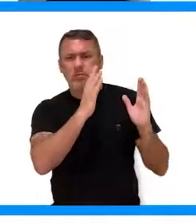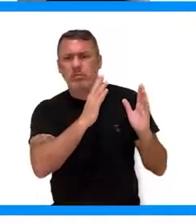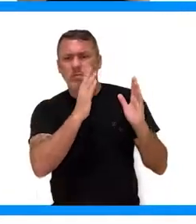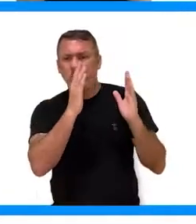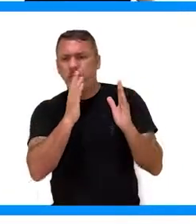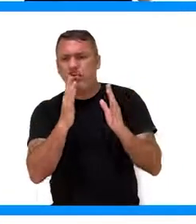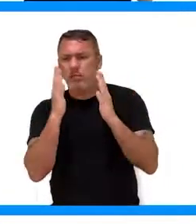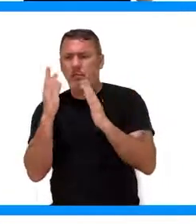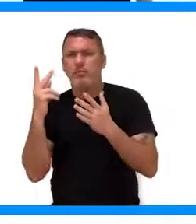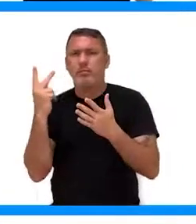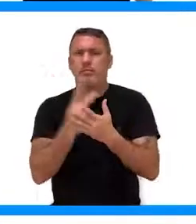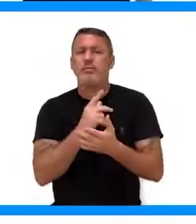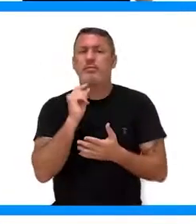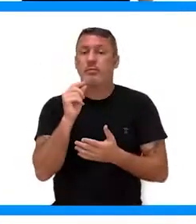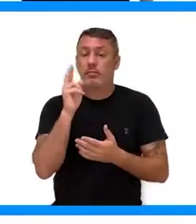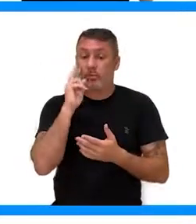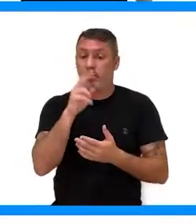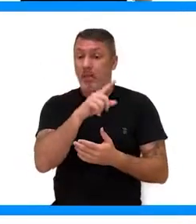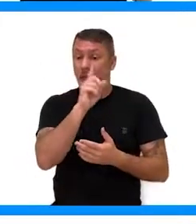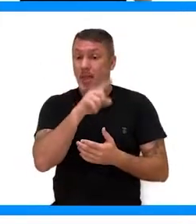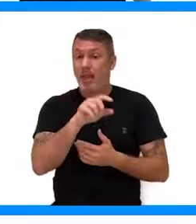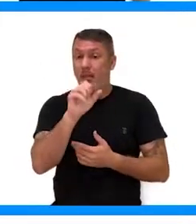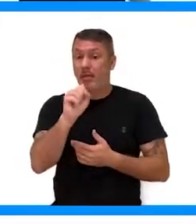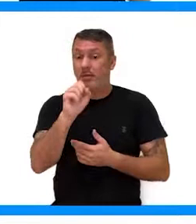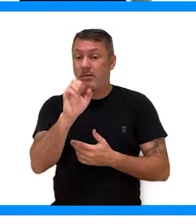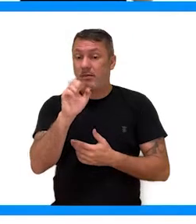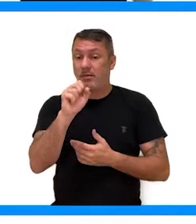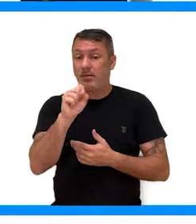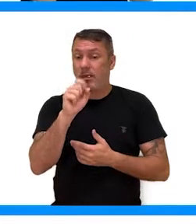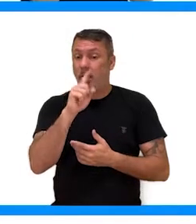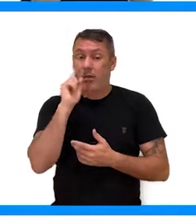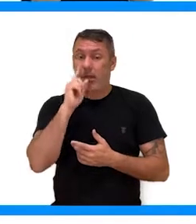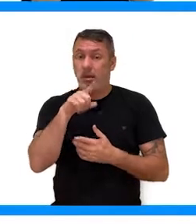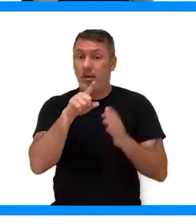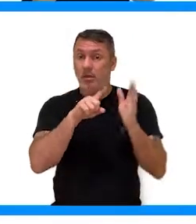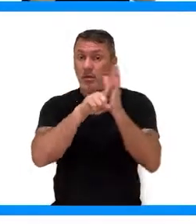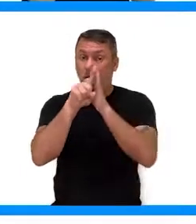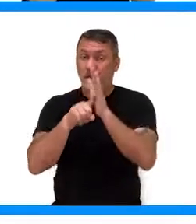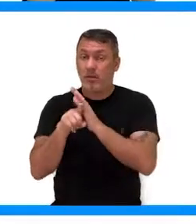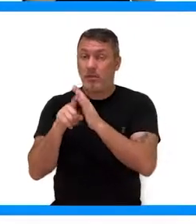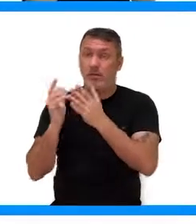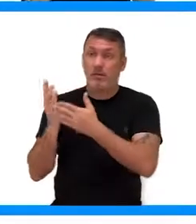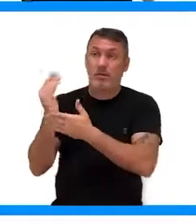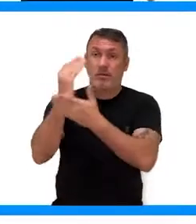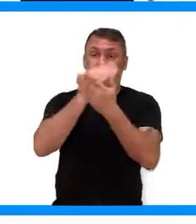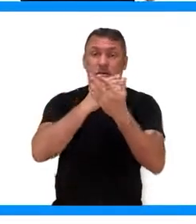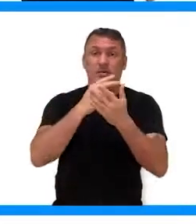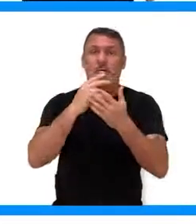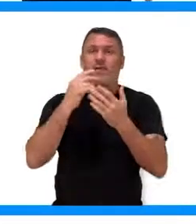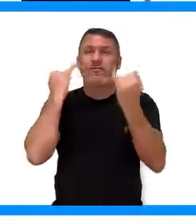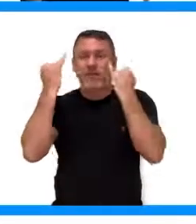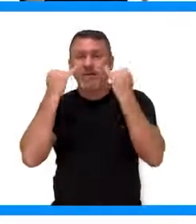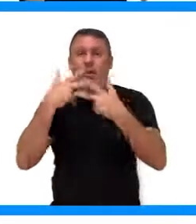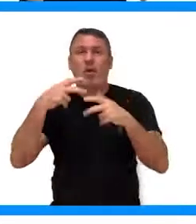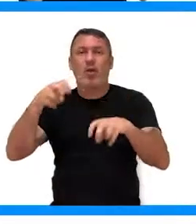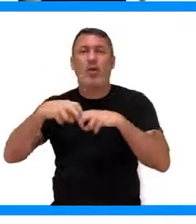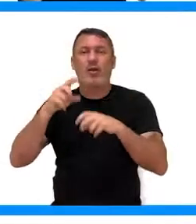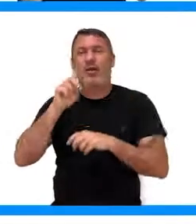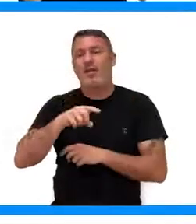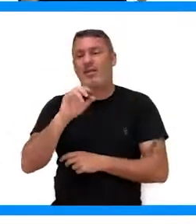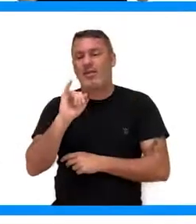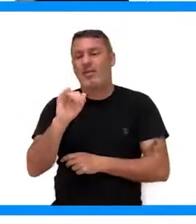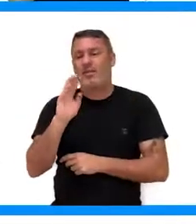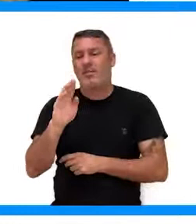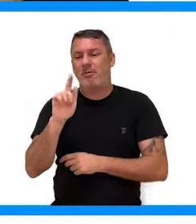desse gráfico? Olha só, hein? No Censo Agropecuário de 2017, que foi o último grande censo agropecuário que nós tivemos aqui, realizado